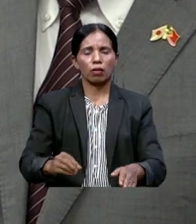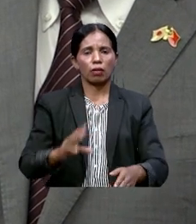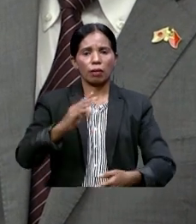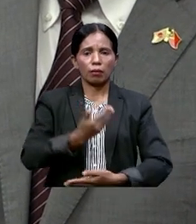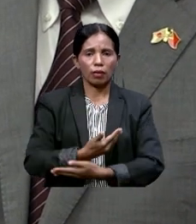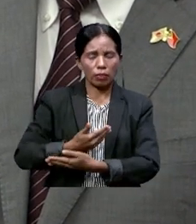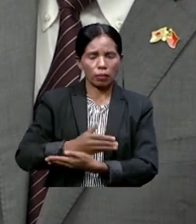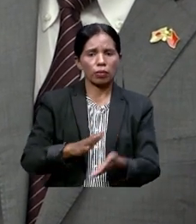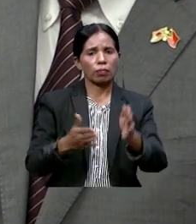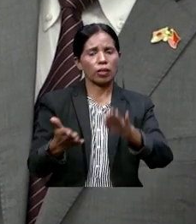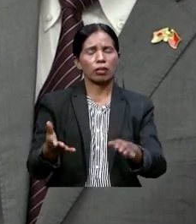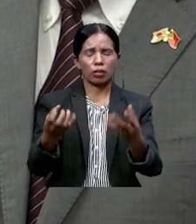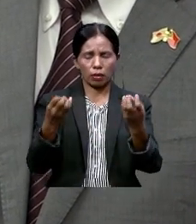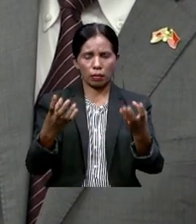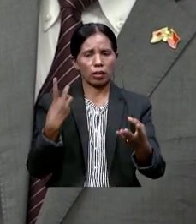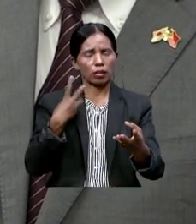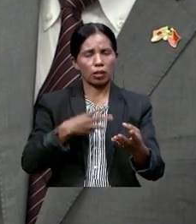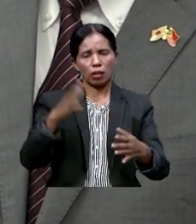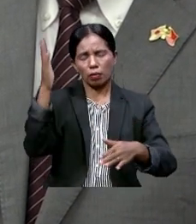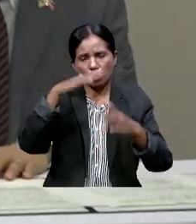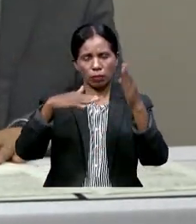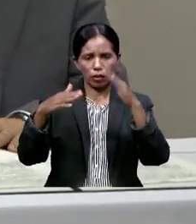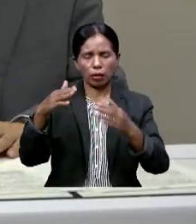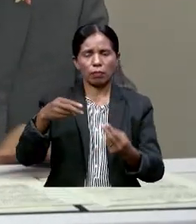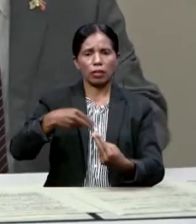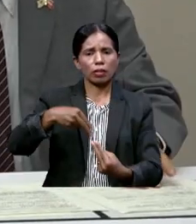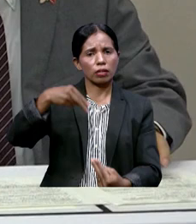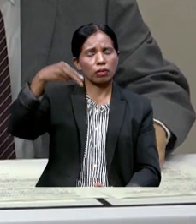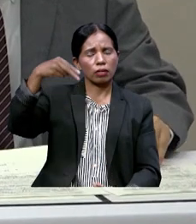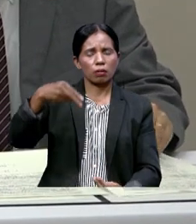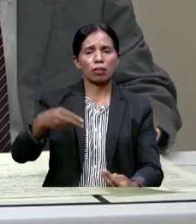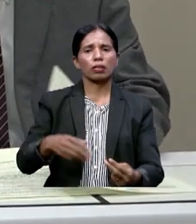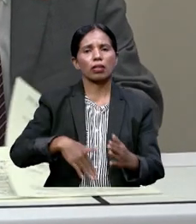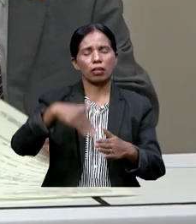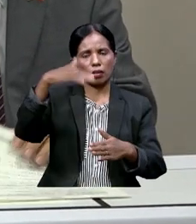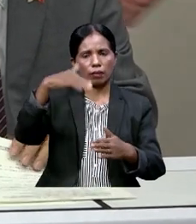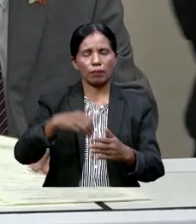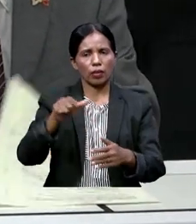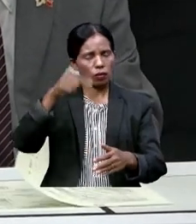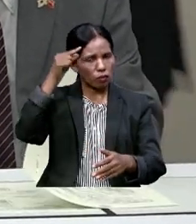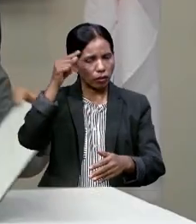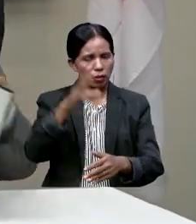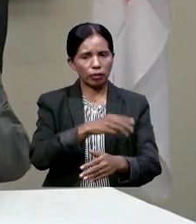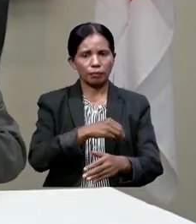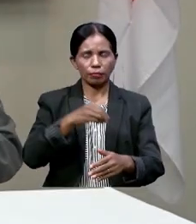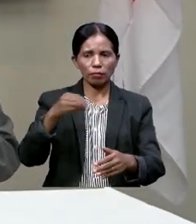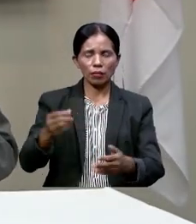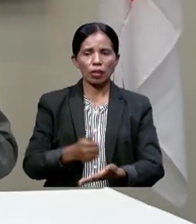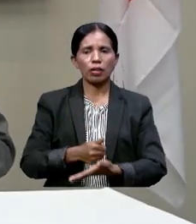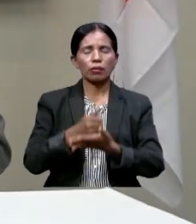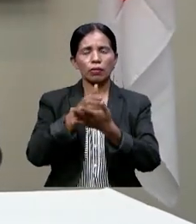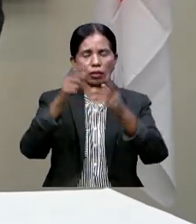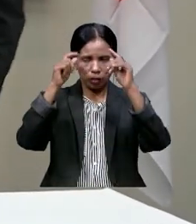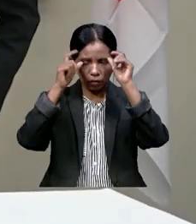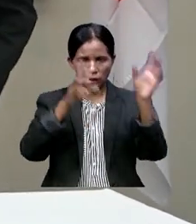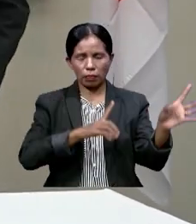problema desnutrisyon mos seyas. Antes ne, governo de Japão mos apoia una Timor-Leste ho di implementa